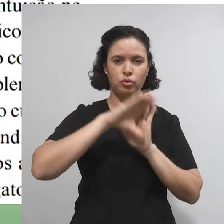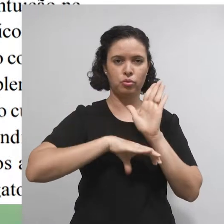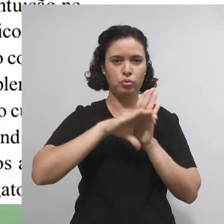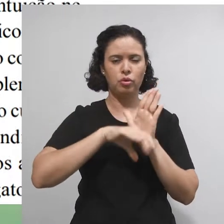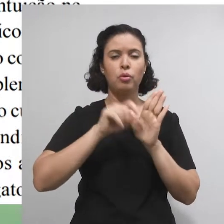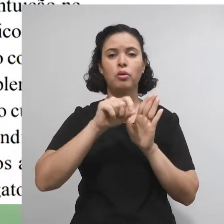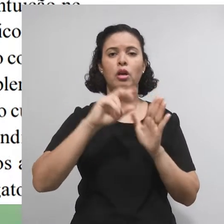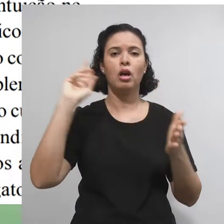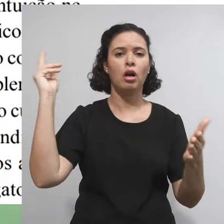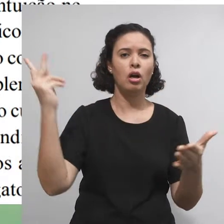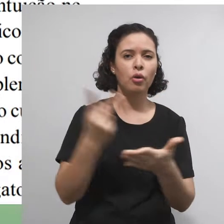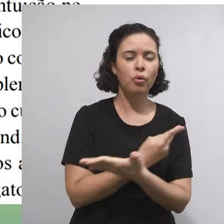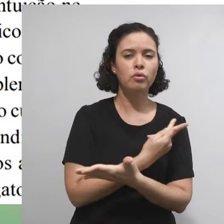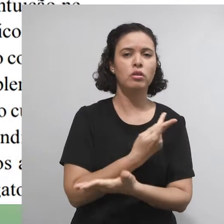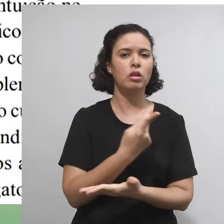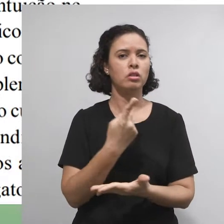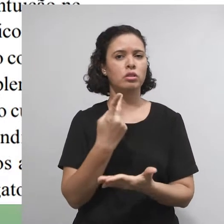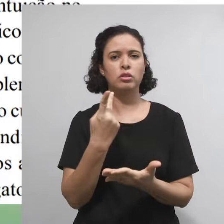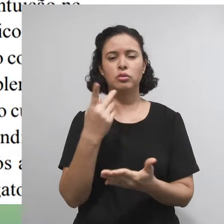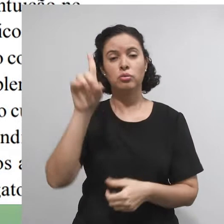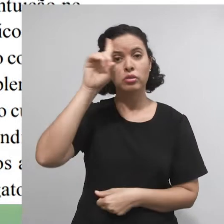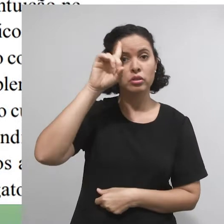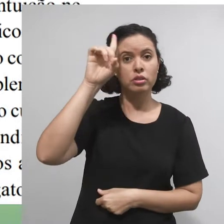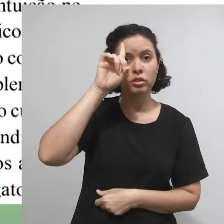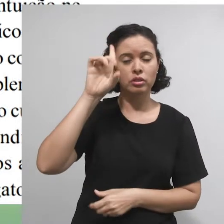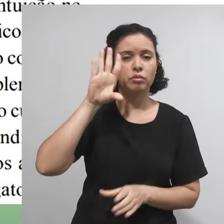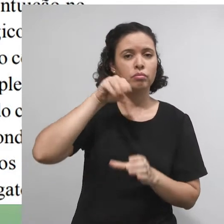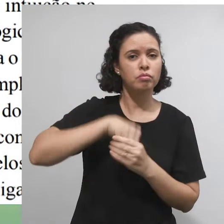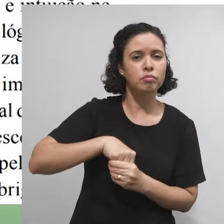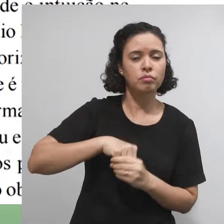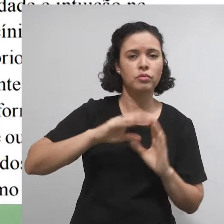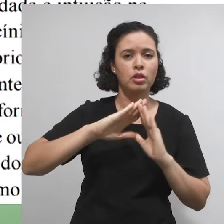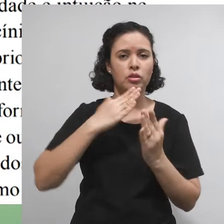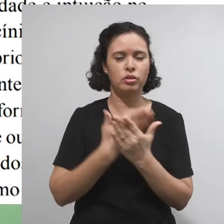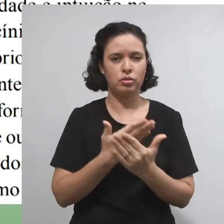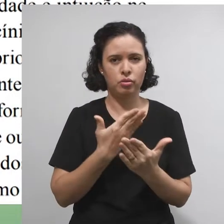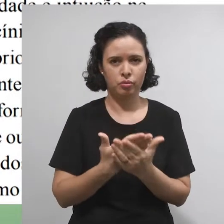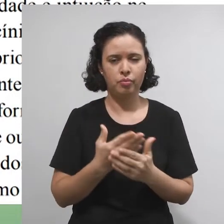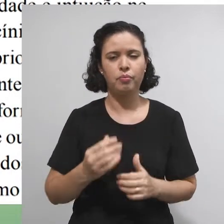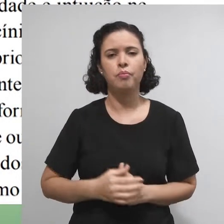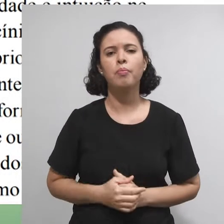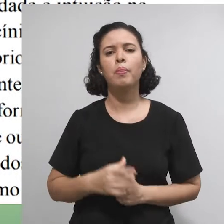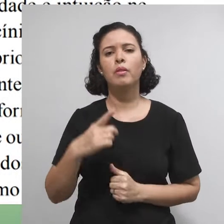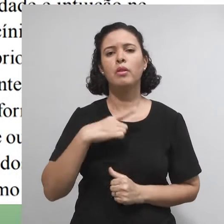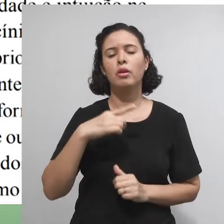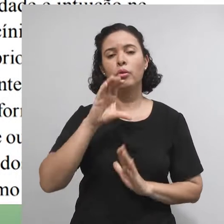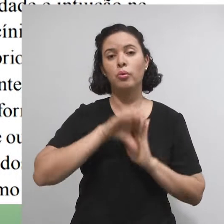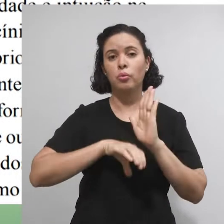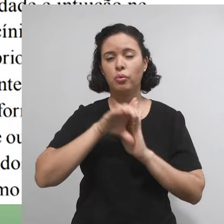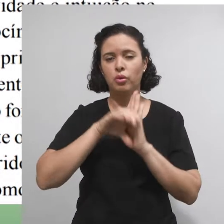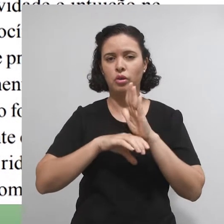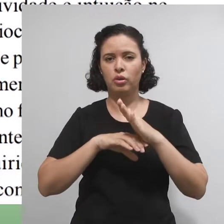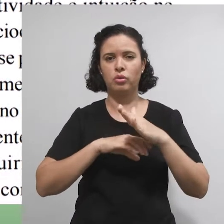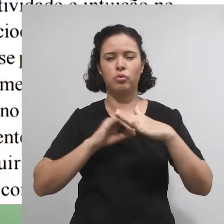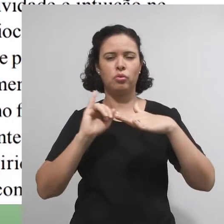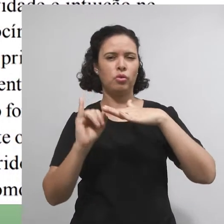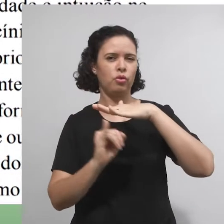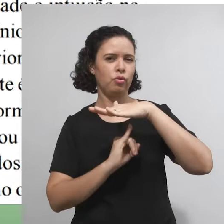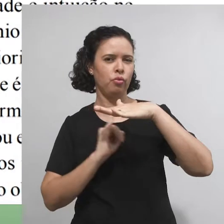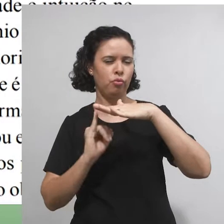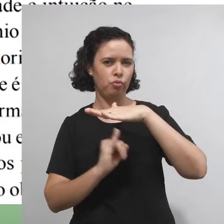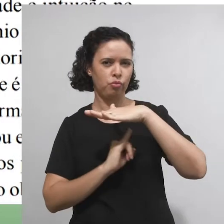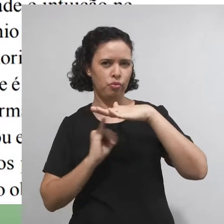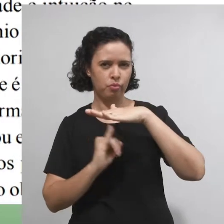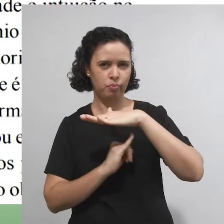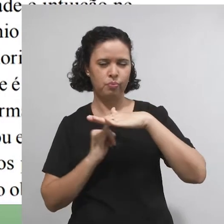que acontecem na prática pedagógica. Nós temos o currículo informal, que é aquele currículo